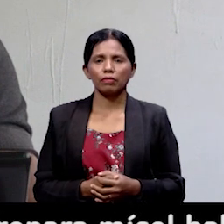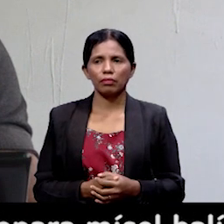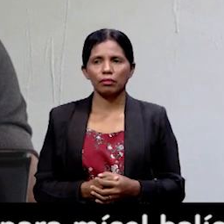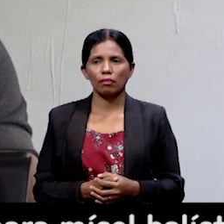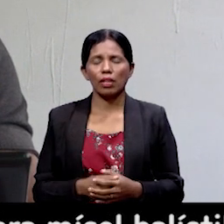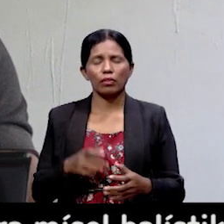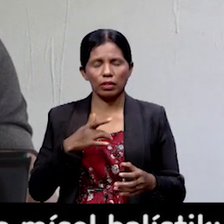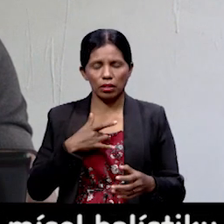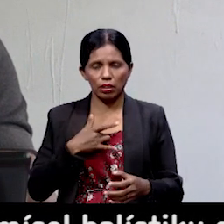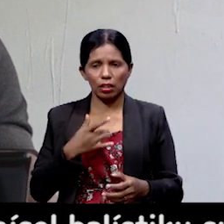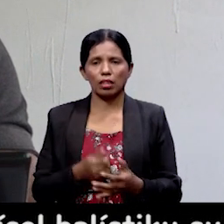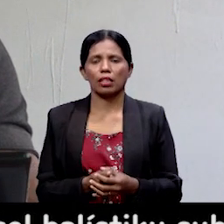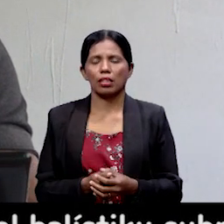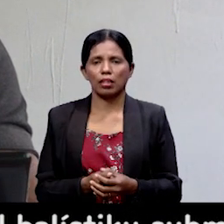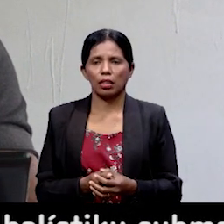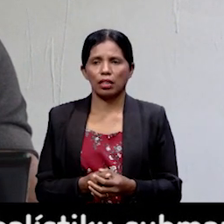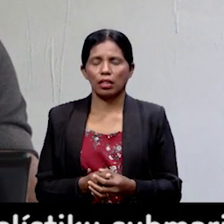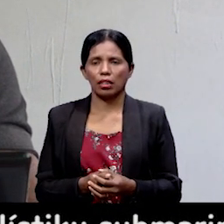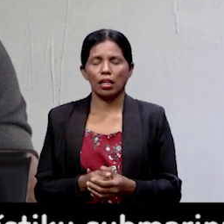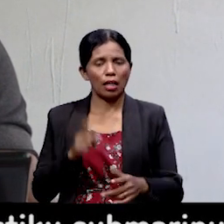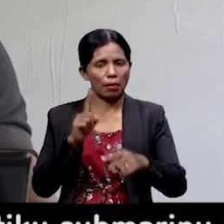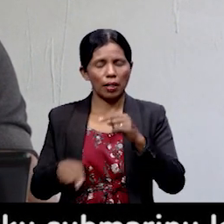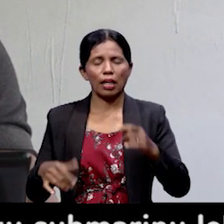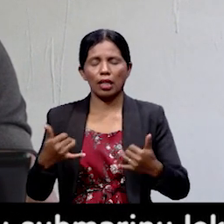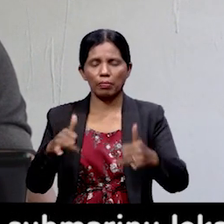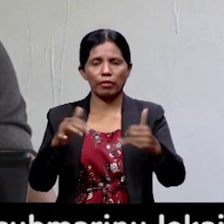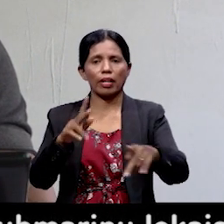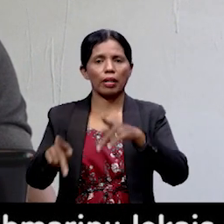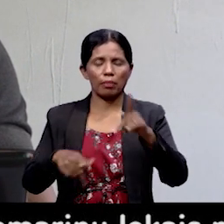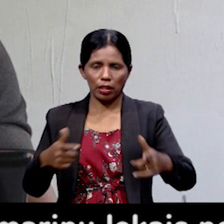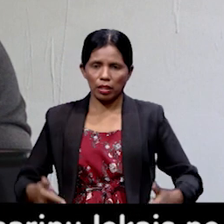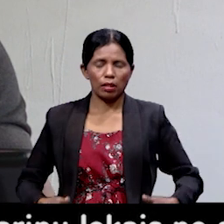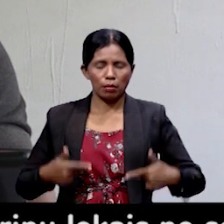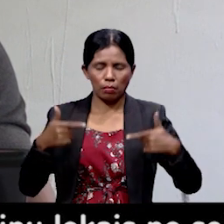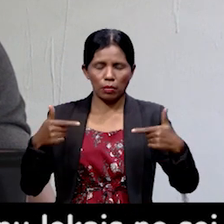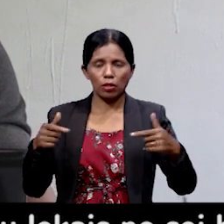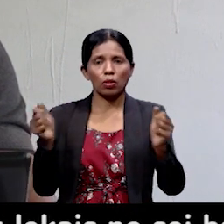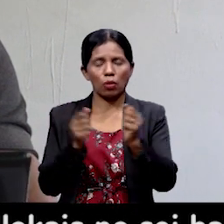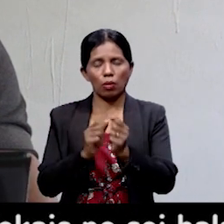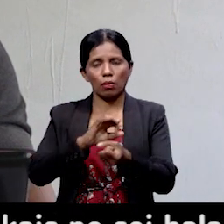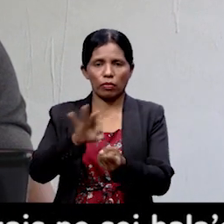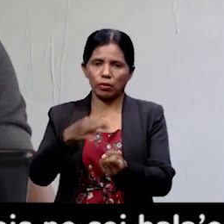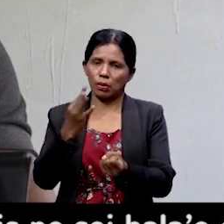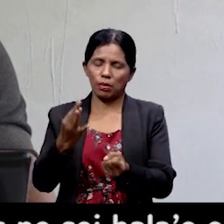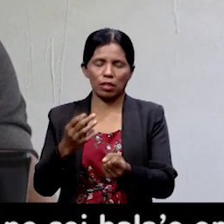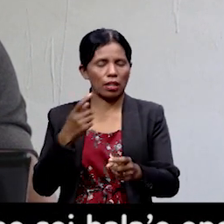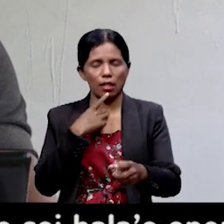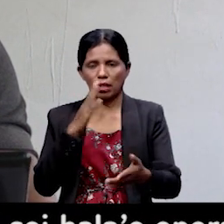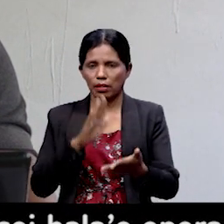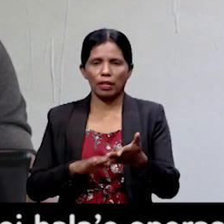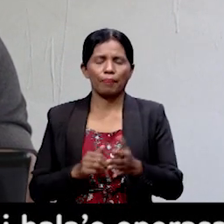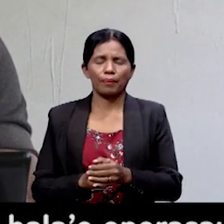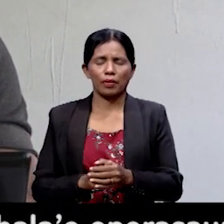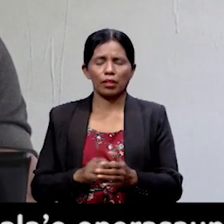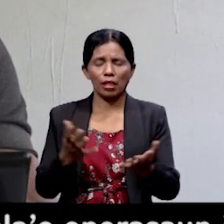Proibido teves, na bela ali mar falei minha vida, ho questão política, né, lá do dia, se a cara boa tirar nem tamba eleva